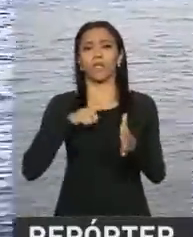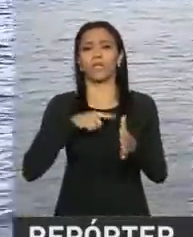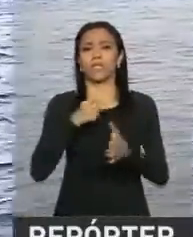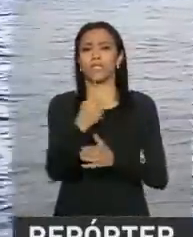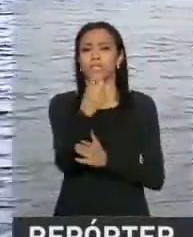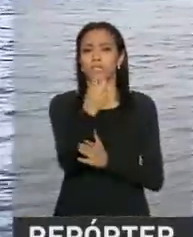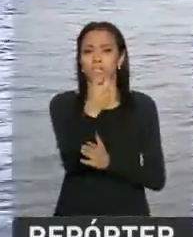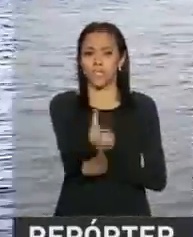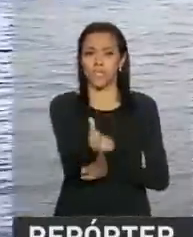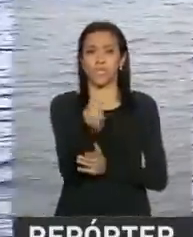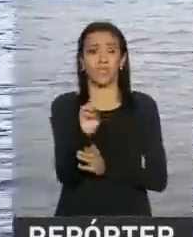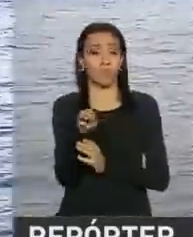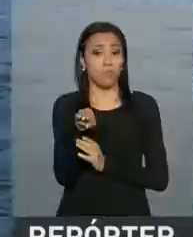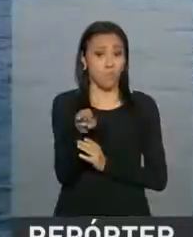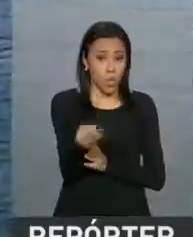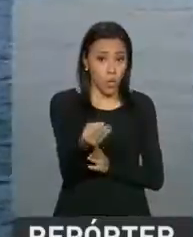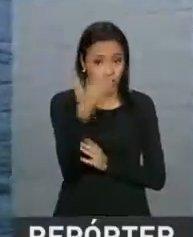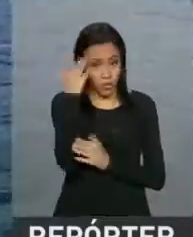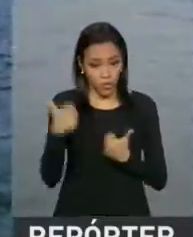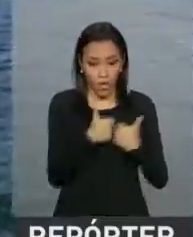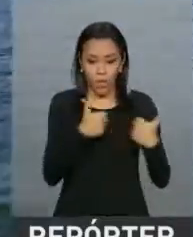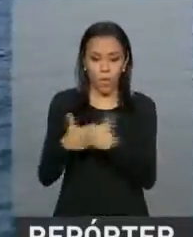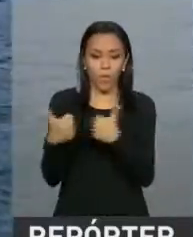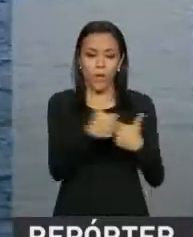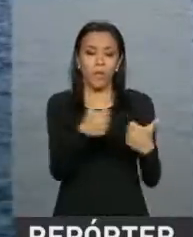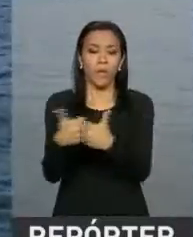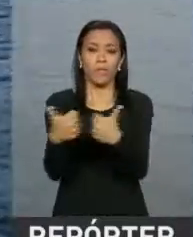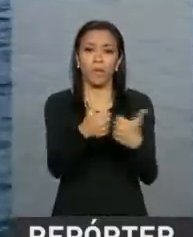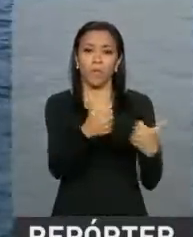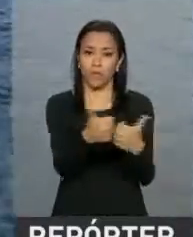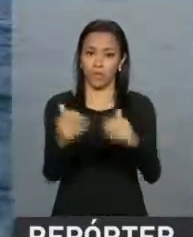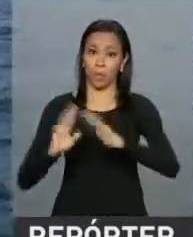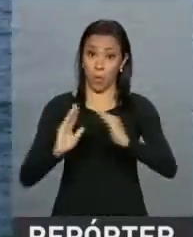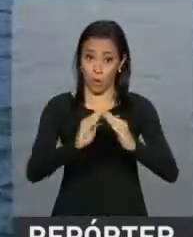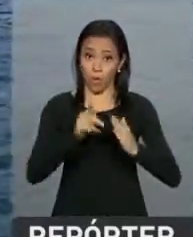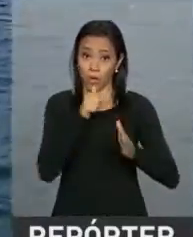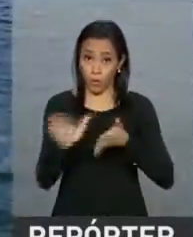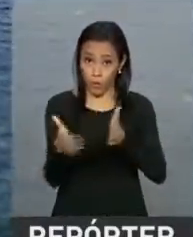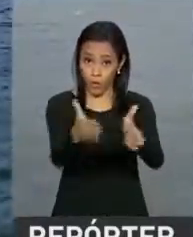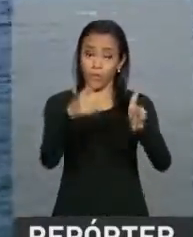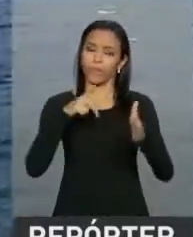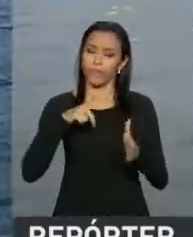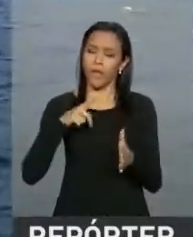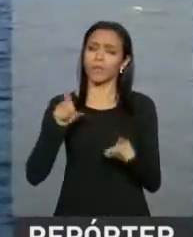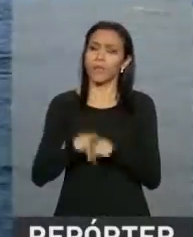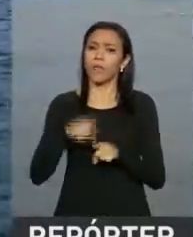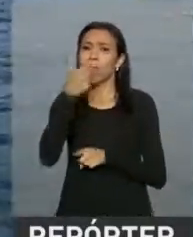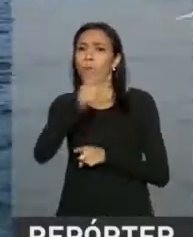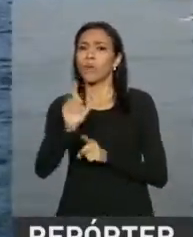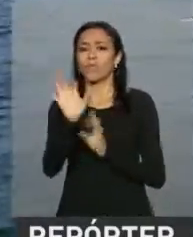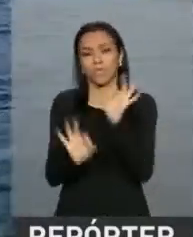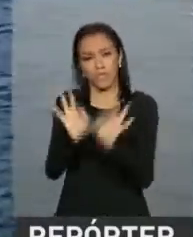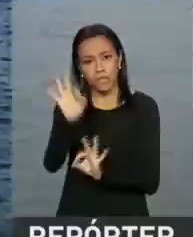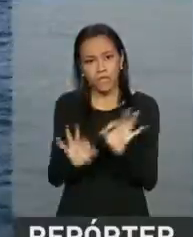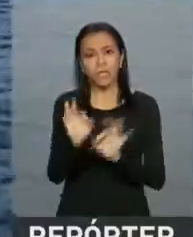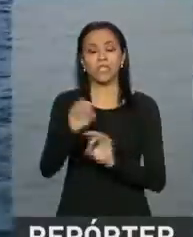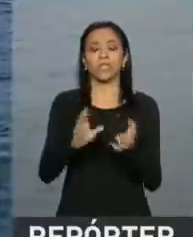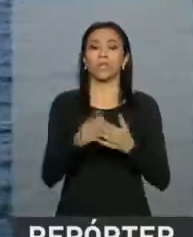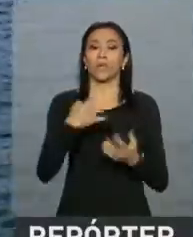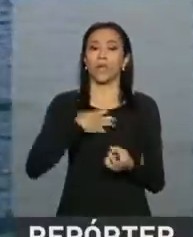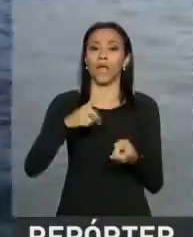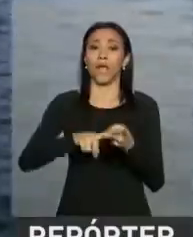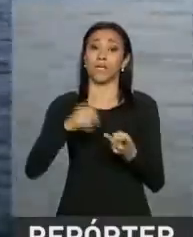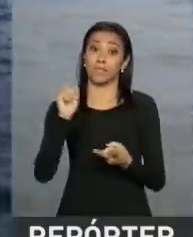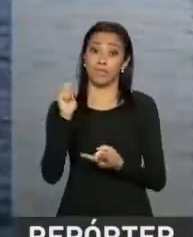milhões e meio de pessoas em 505 municípios estão previstas obras nos estados de goiás minas gerais bahia